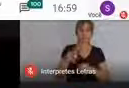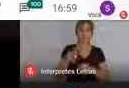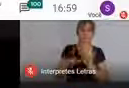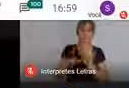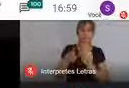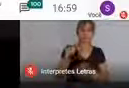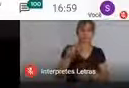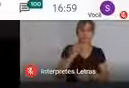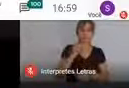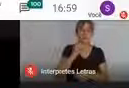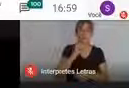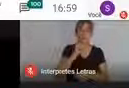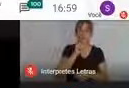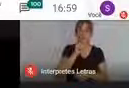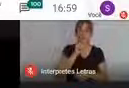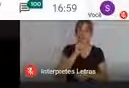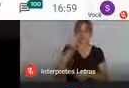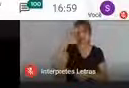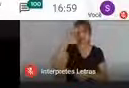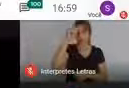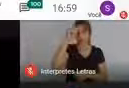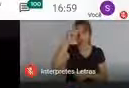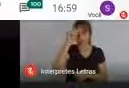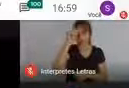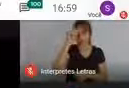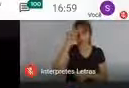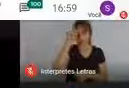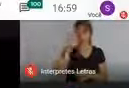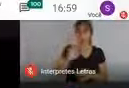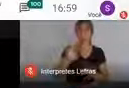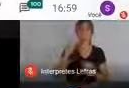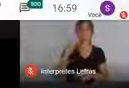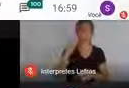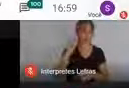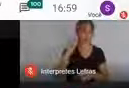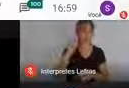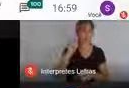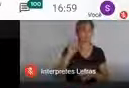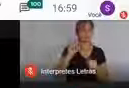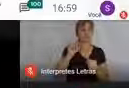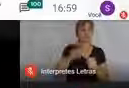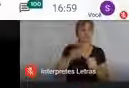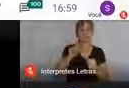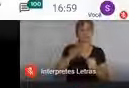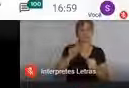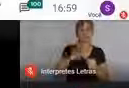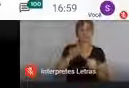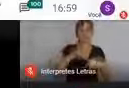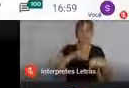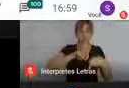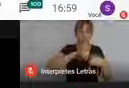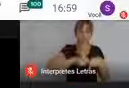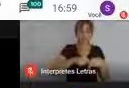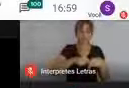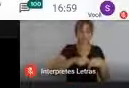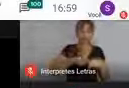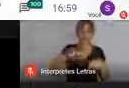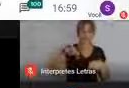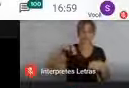Altamira. O seu trabalho tem o título Atlas Geossociolinguístico Quilombola do Nordeste do